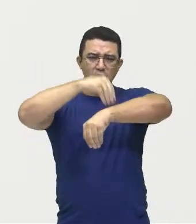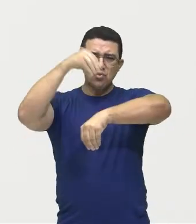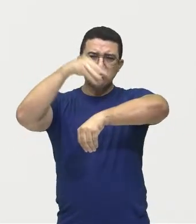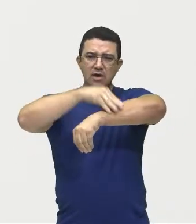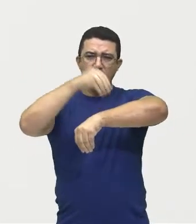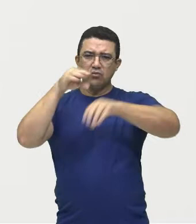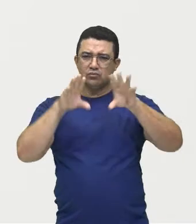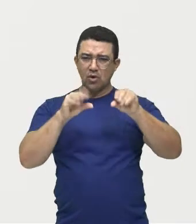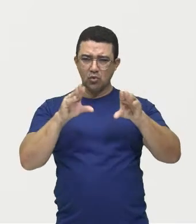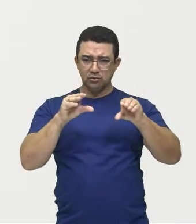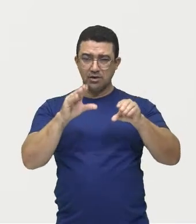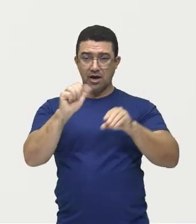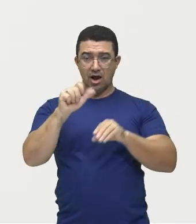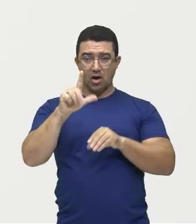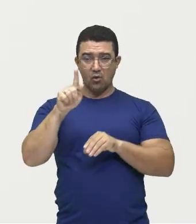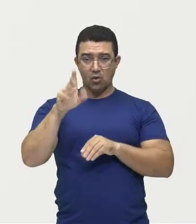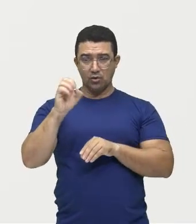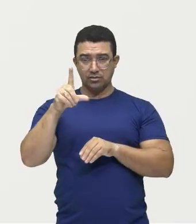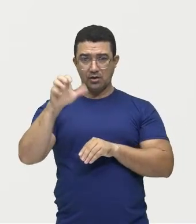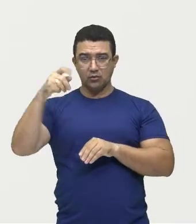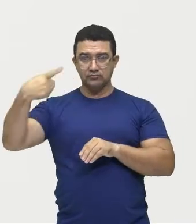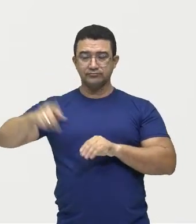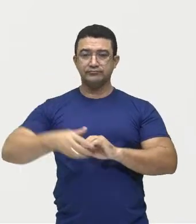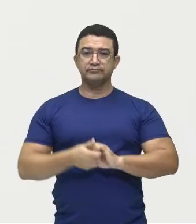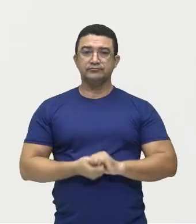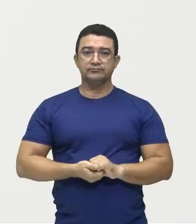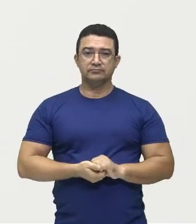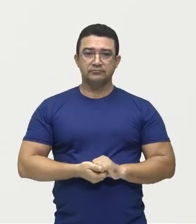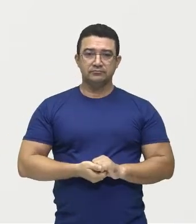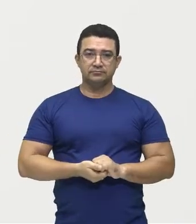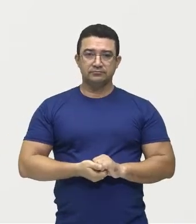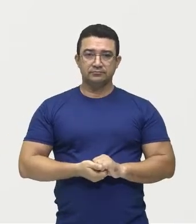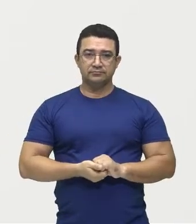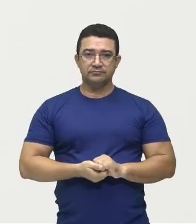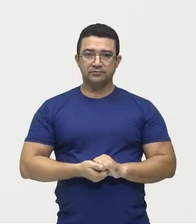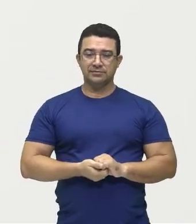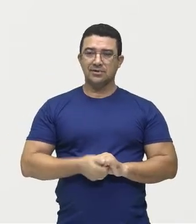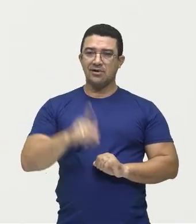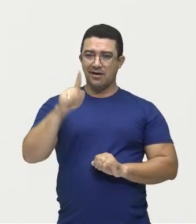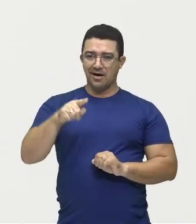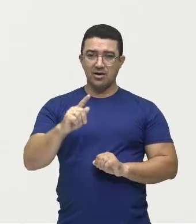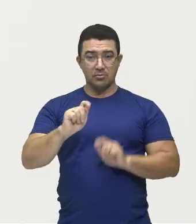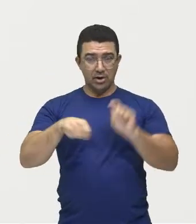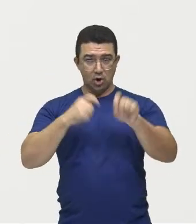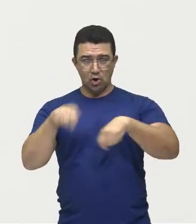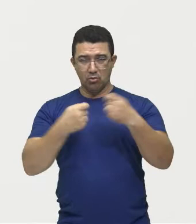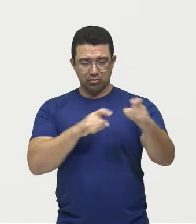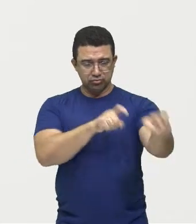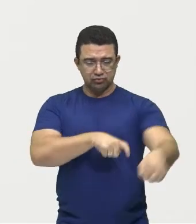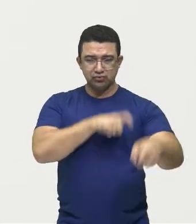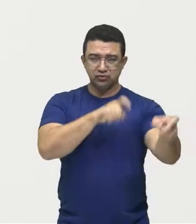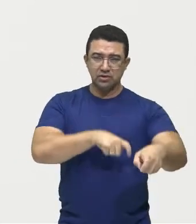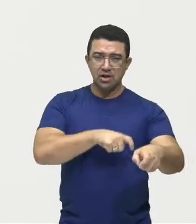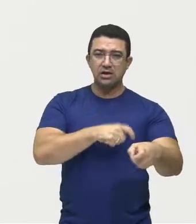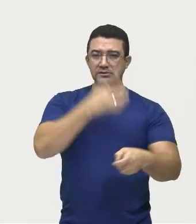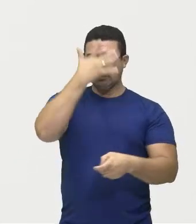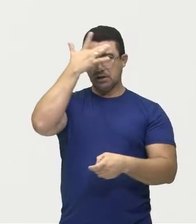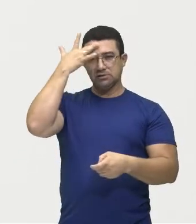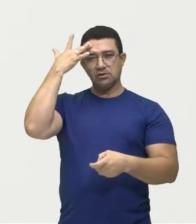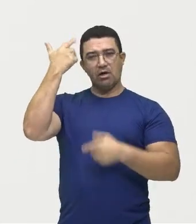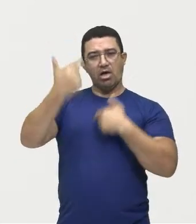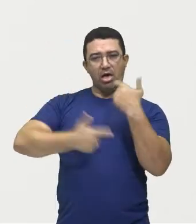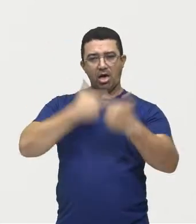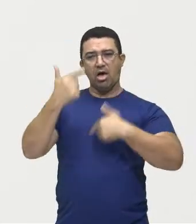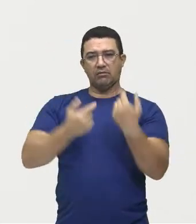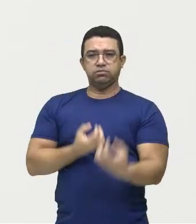primava pela forma escravista e principalmente uma economia agrária voltada para a produção e